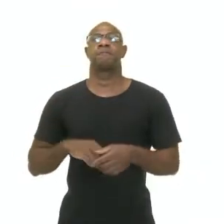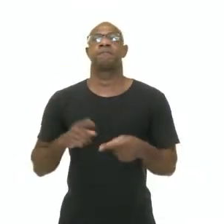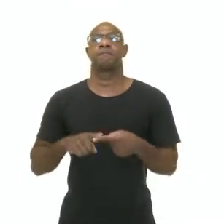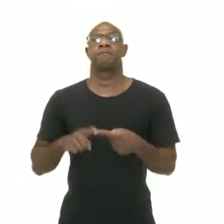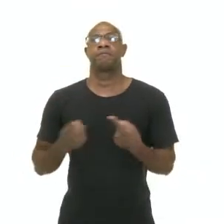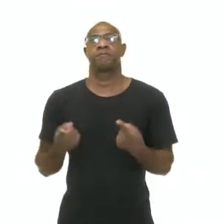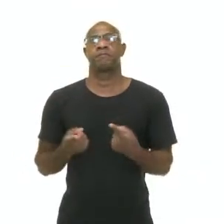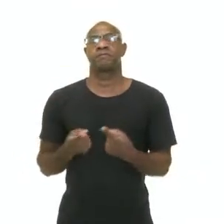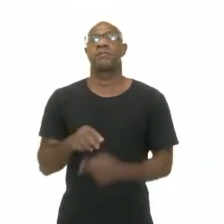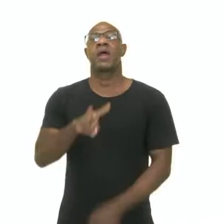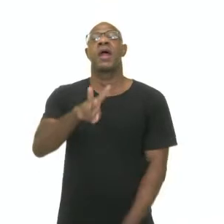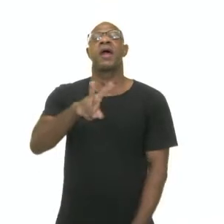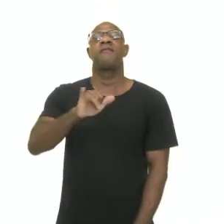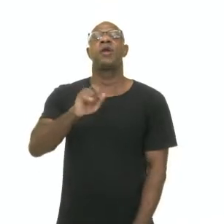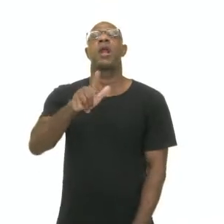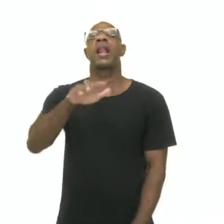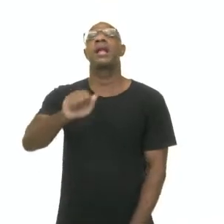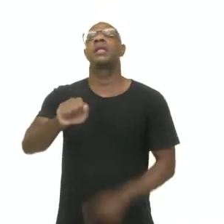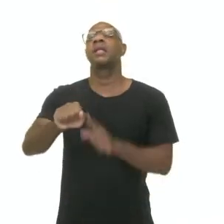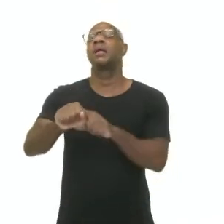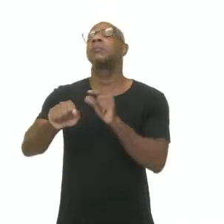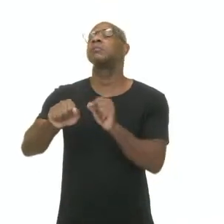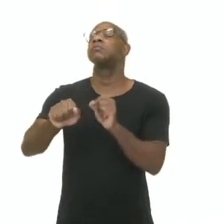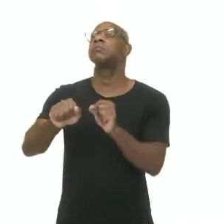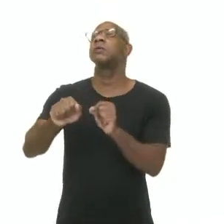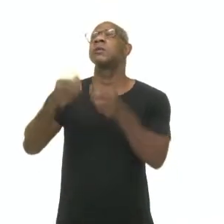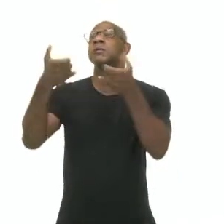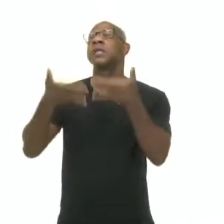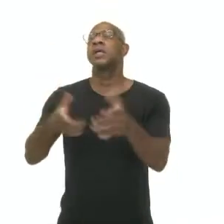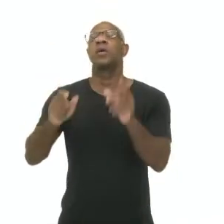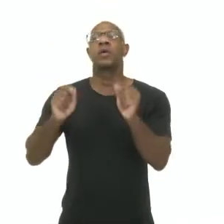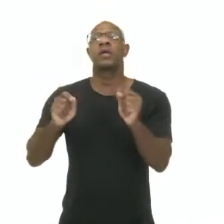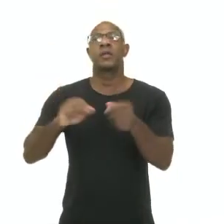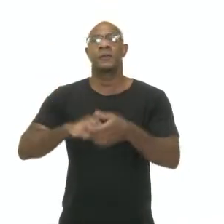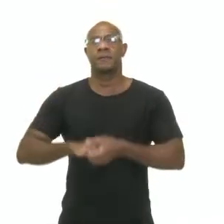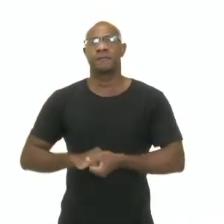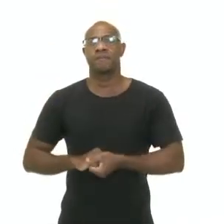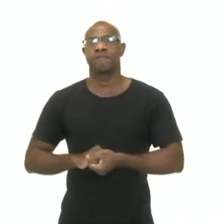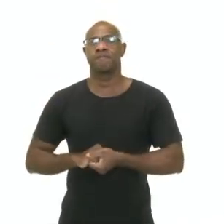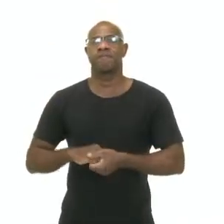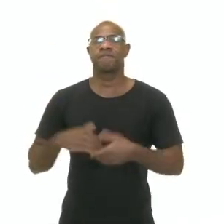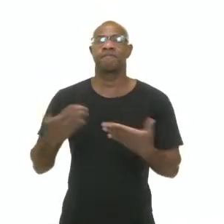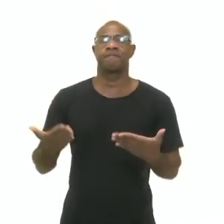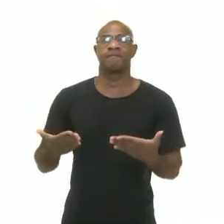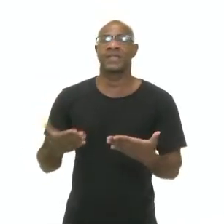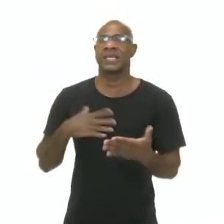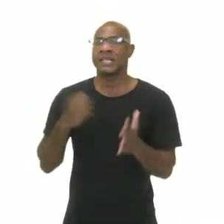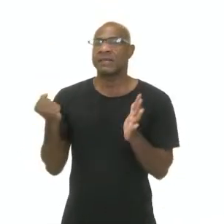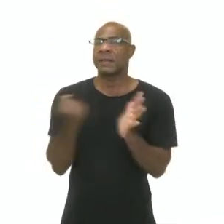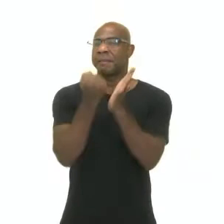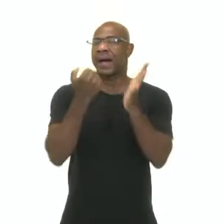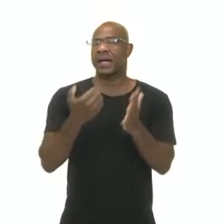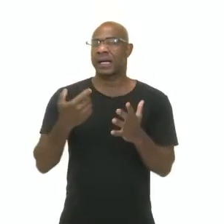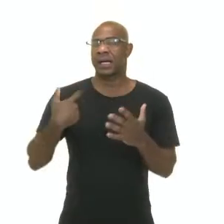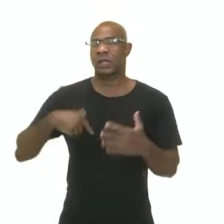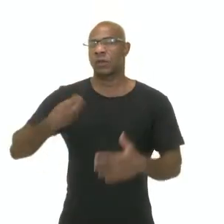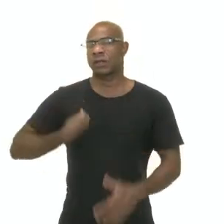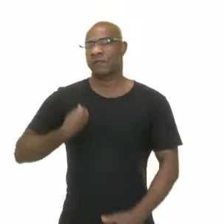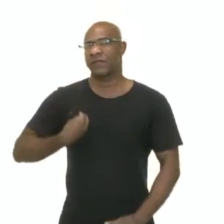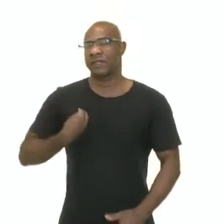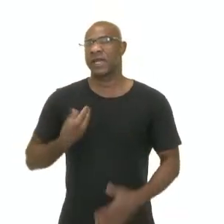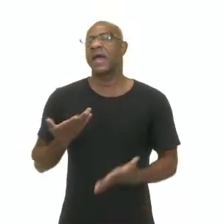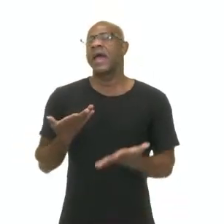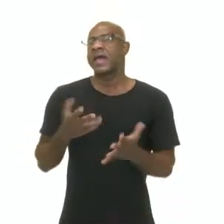gente fala em violência, pessoal, a gente não está falando apenas da questão que deixa marca, digamos, que é a violência